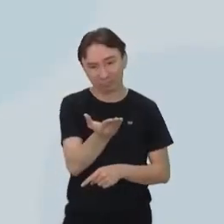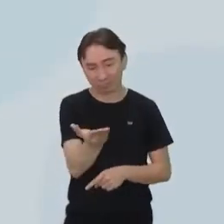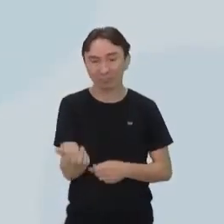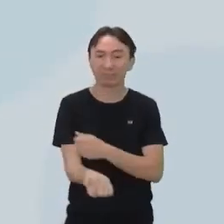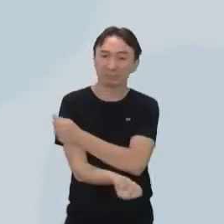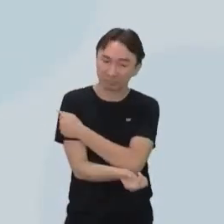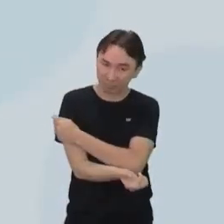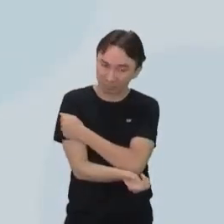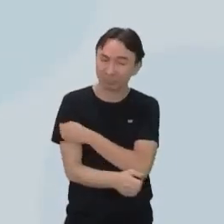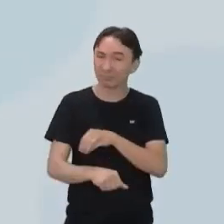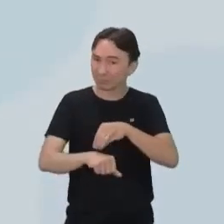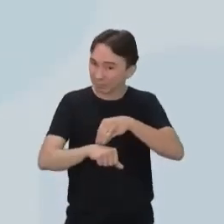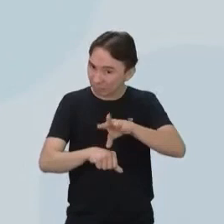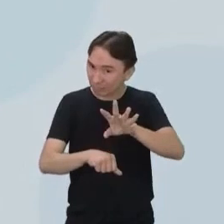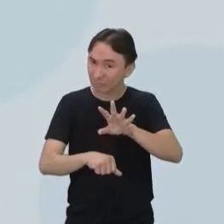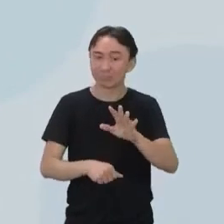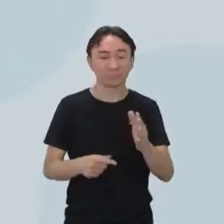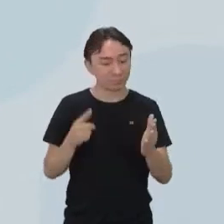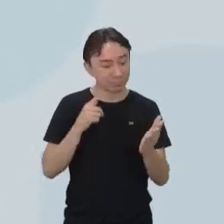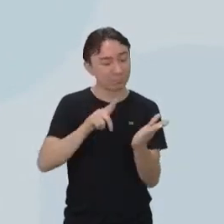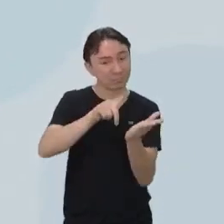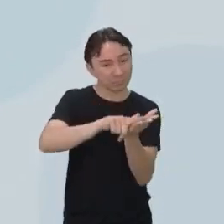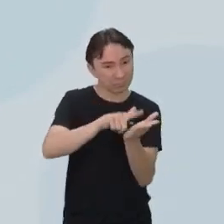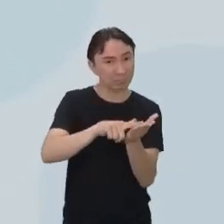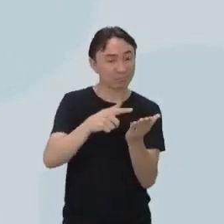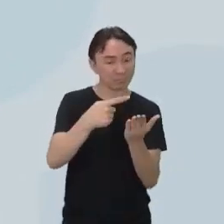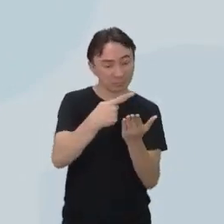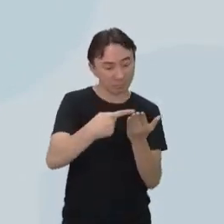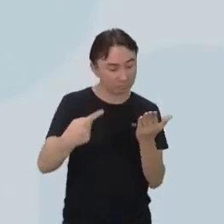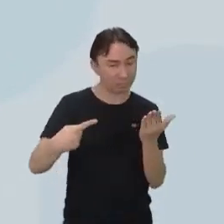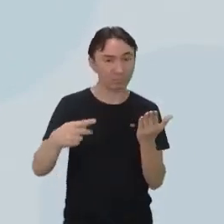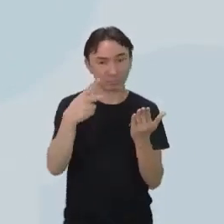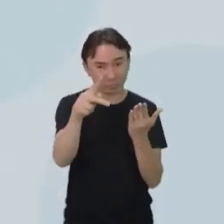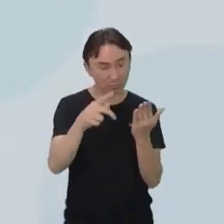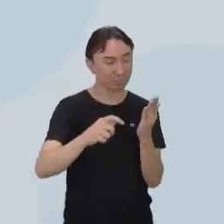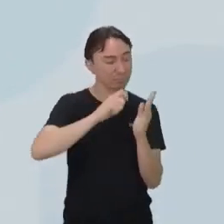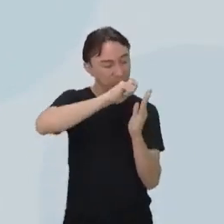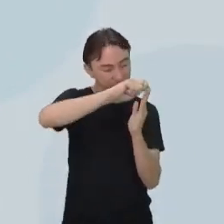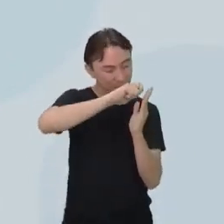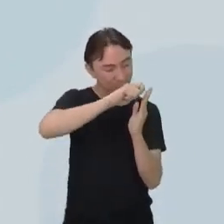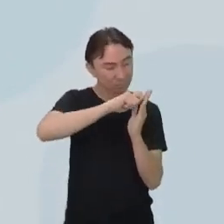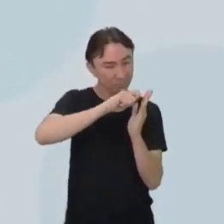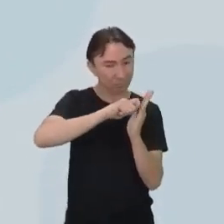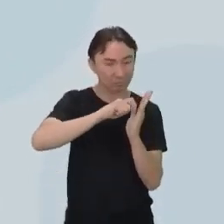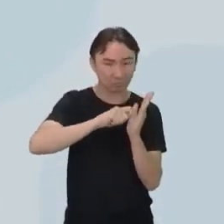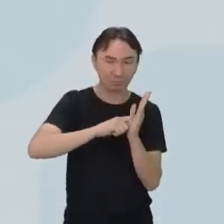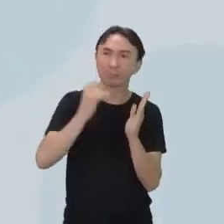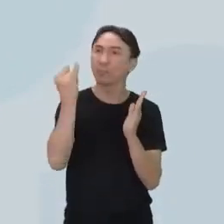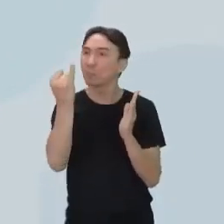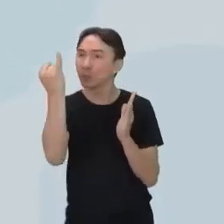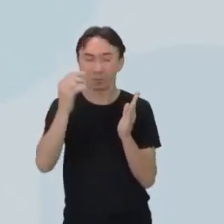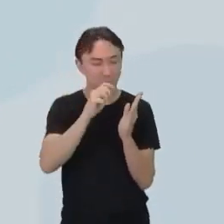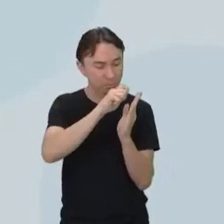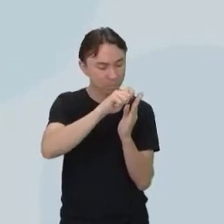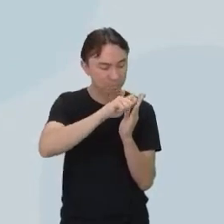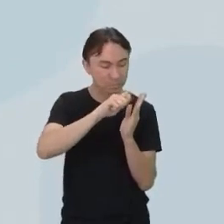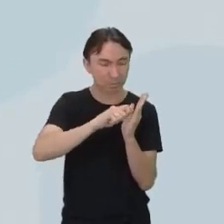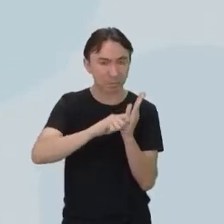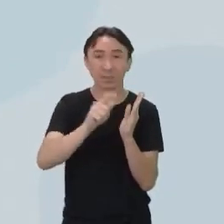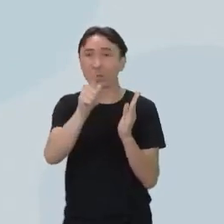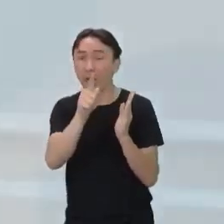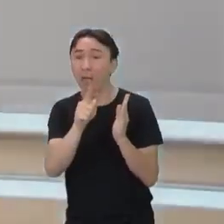estar registrando em seus diários de bordo os tópicos e pontos de atenção temáticos que vão ser gerados durante o percurso da nossa aula.